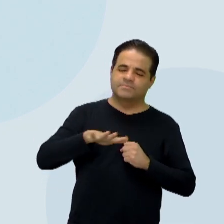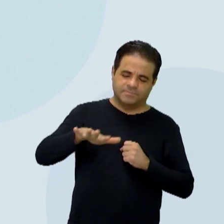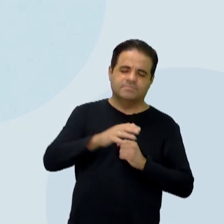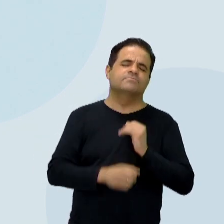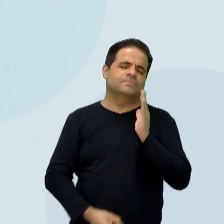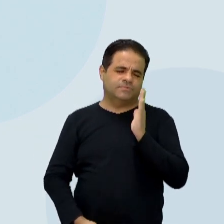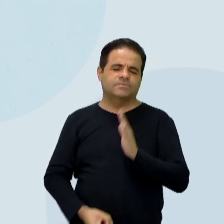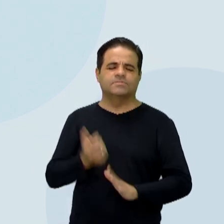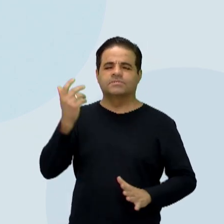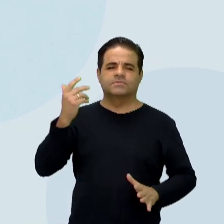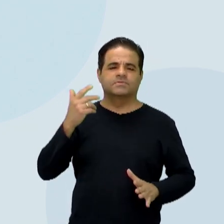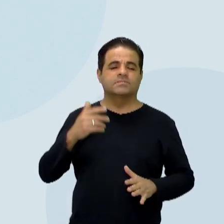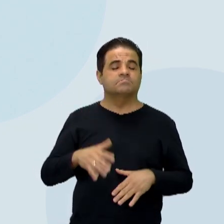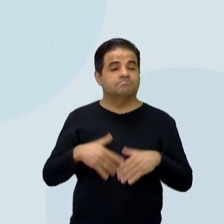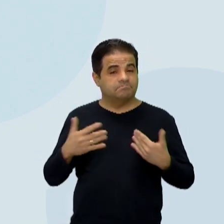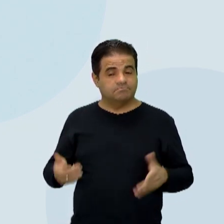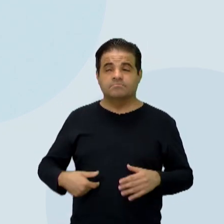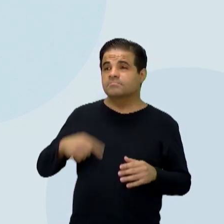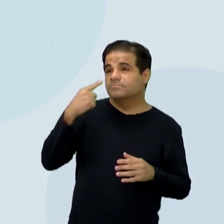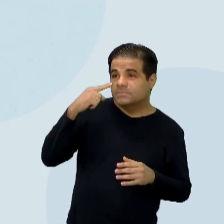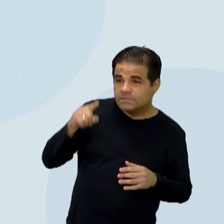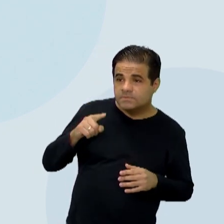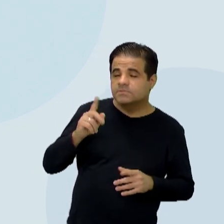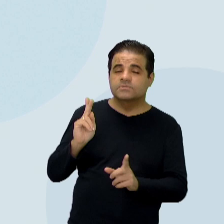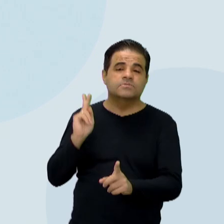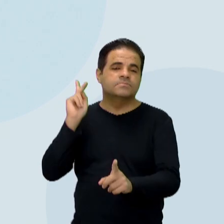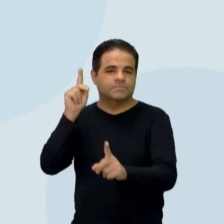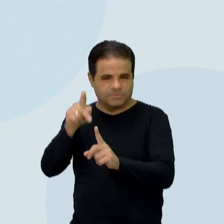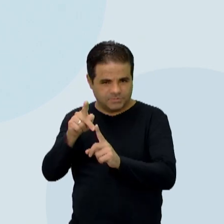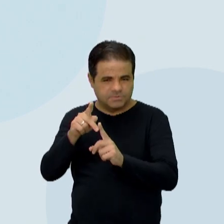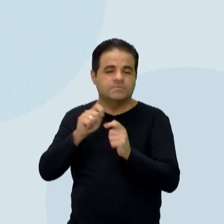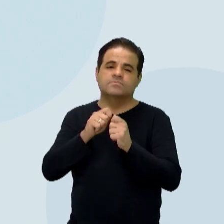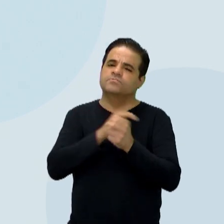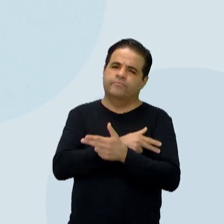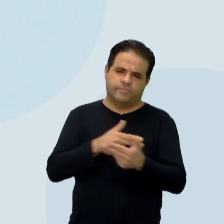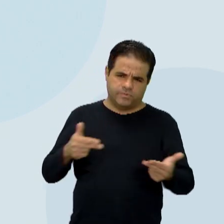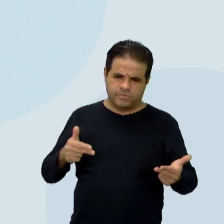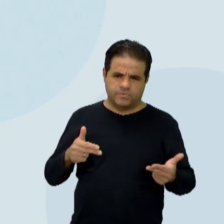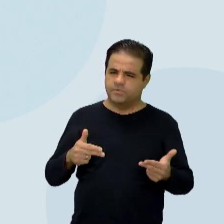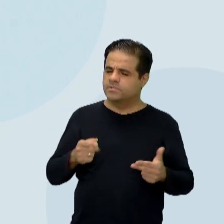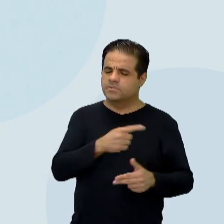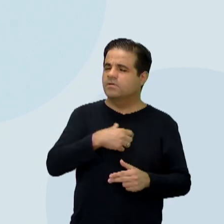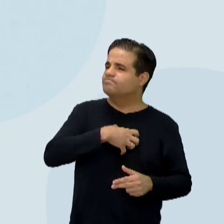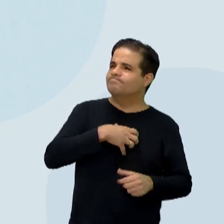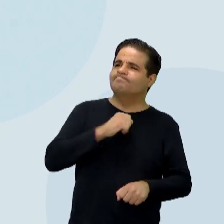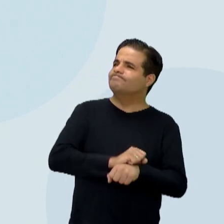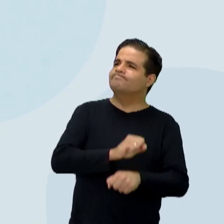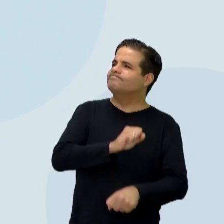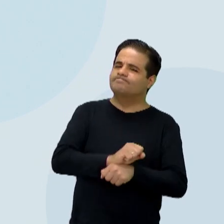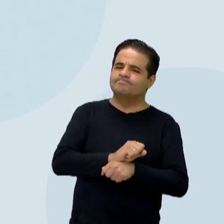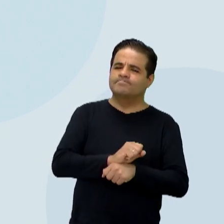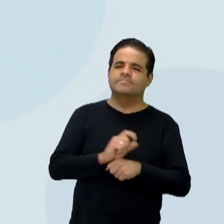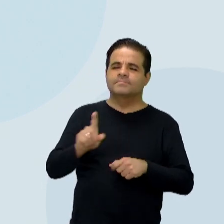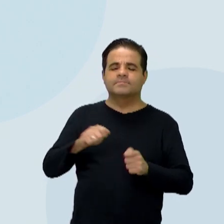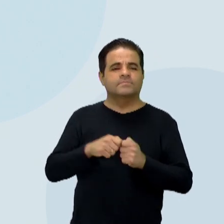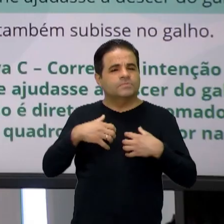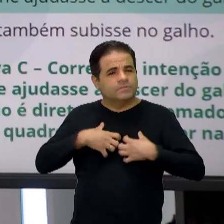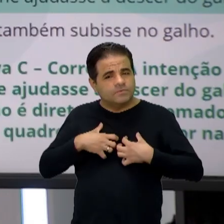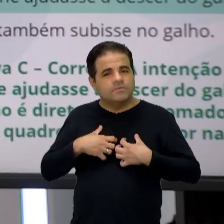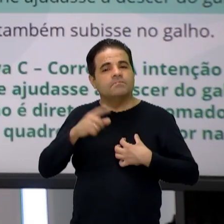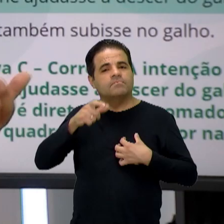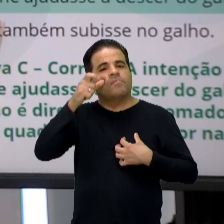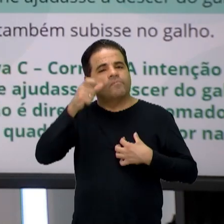gerada quando você vê que um personagem faz algo que a gente não esperava, né? E ele faz de uma forma